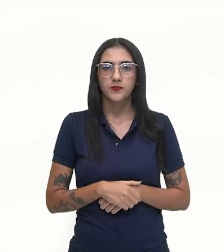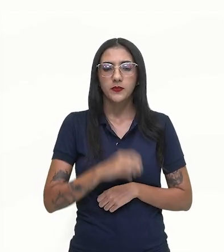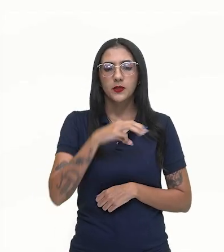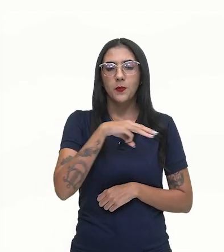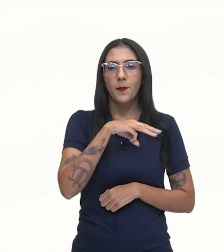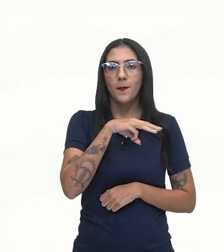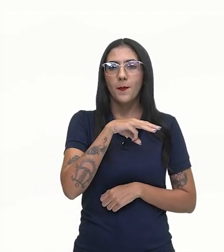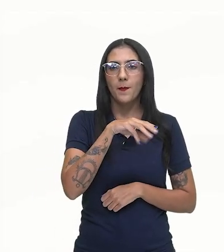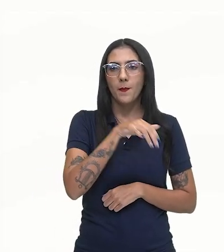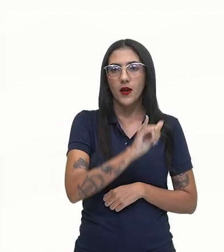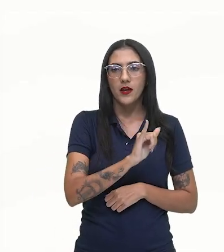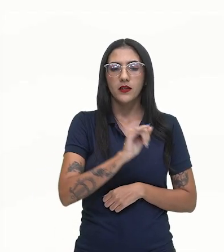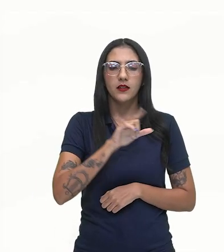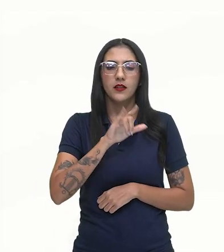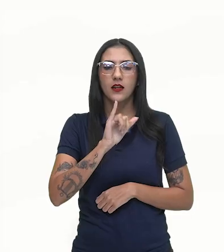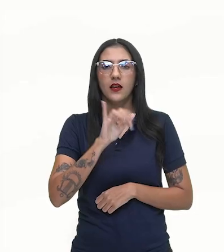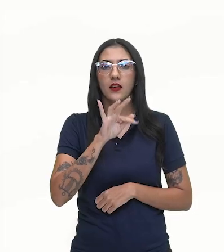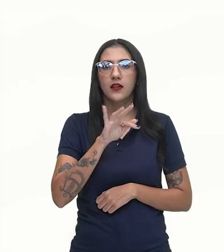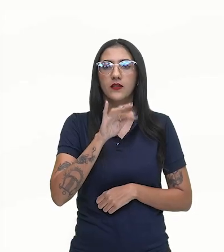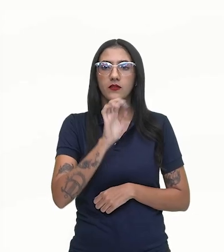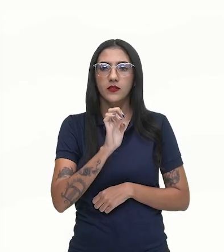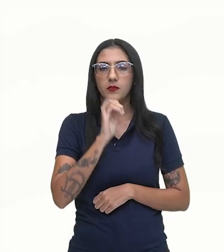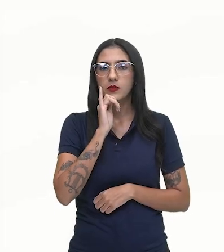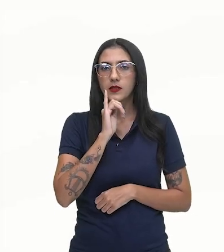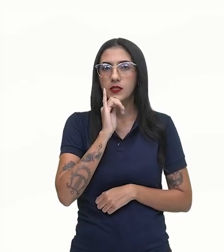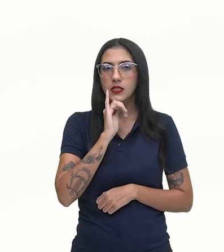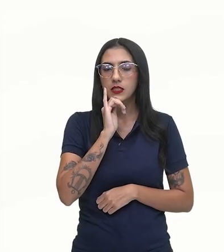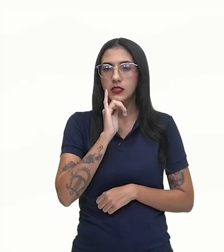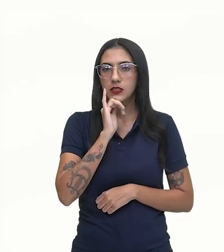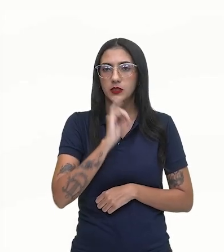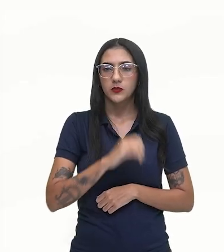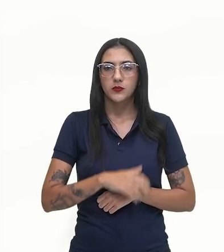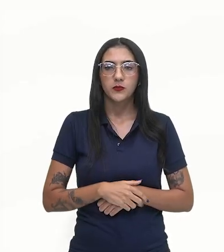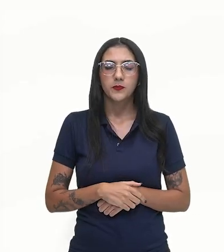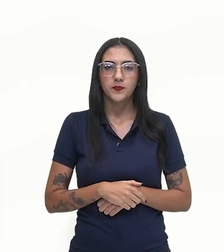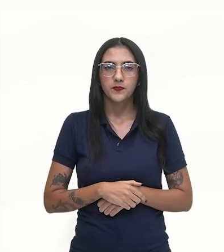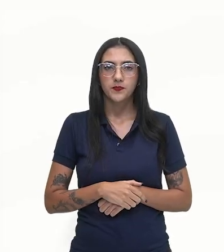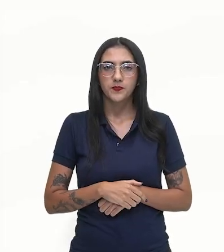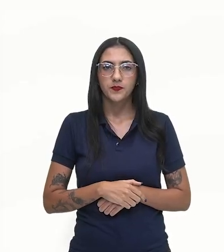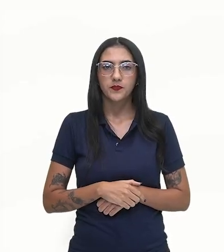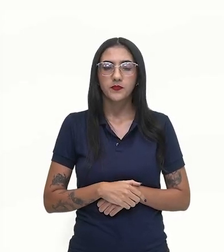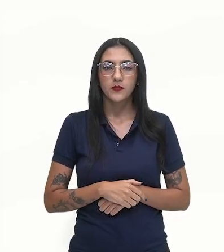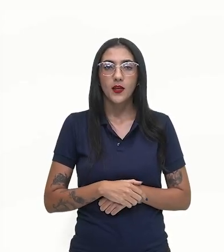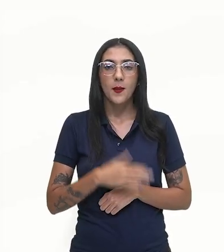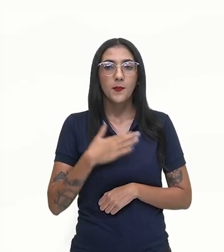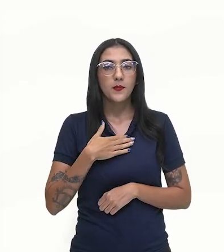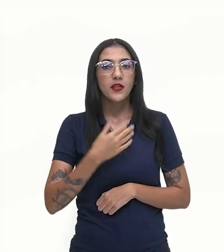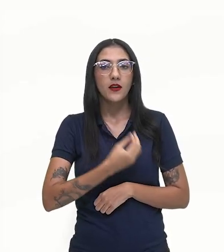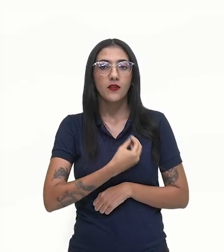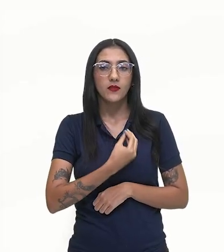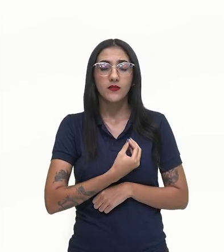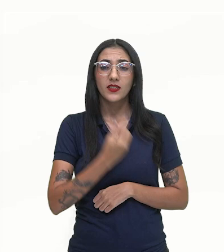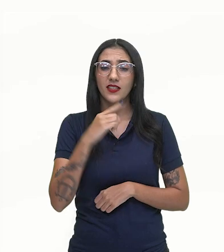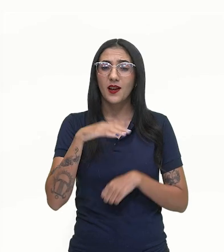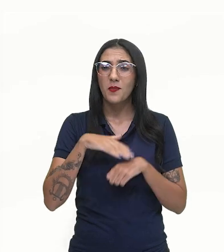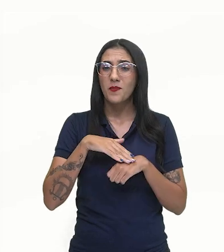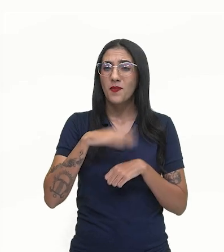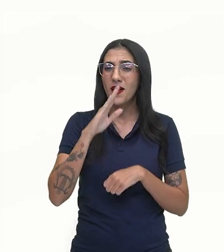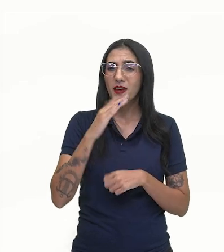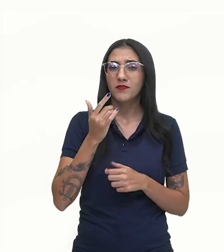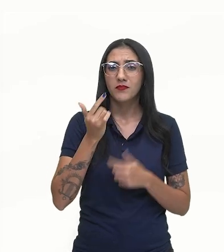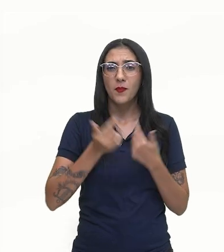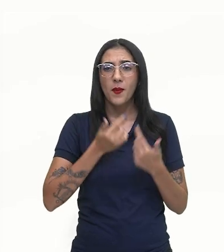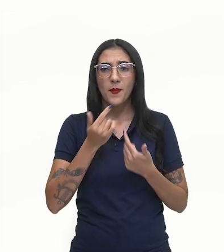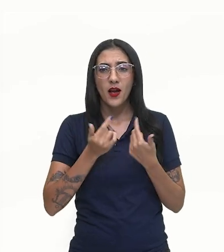né? My life is busier than your life. A minha vida ela é mais ocupada